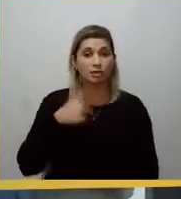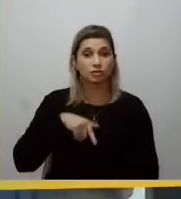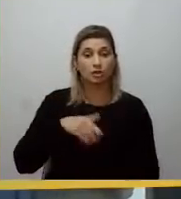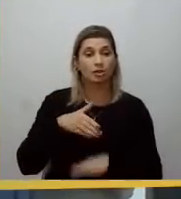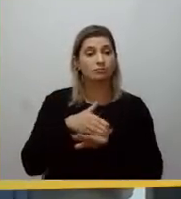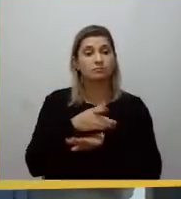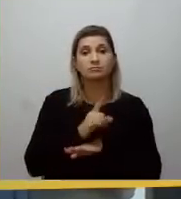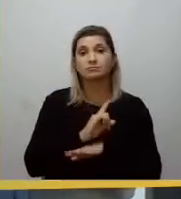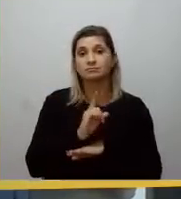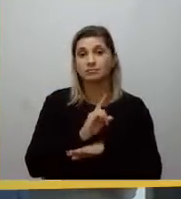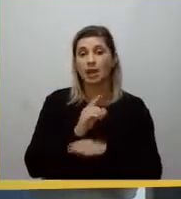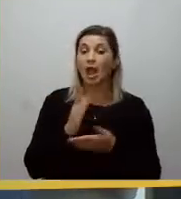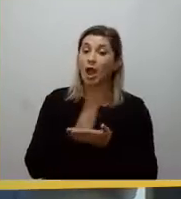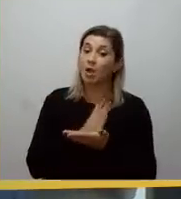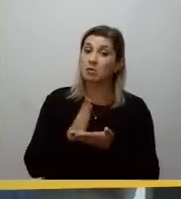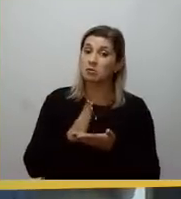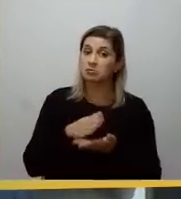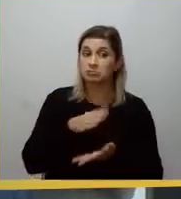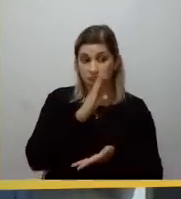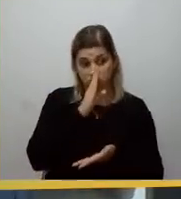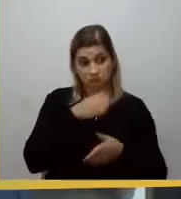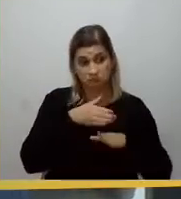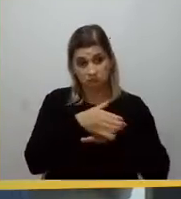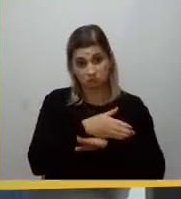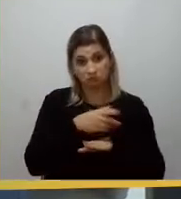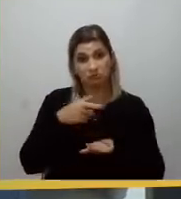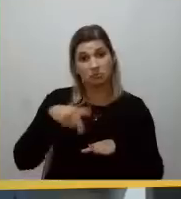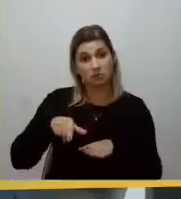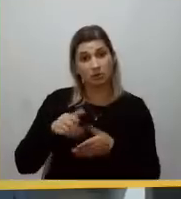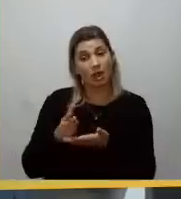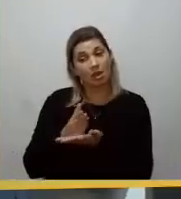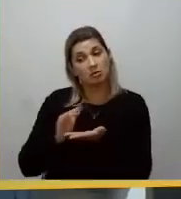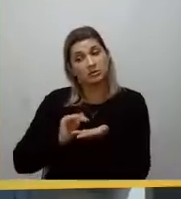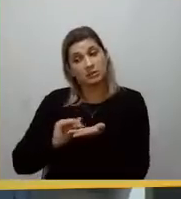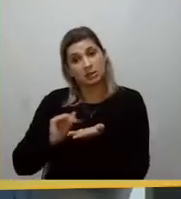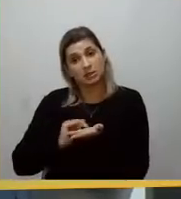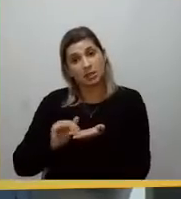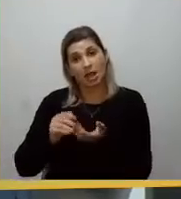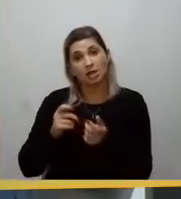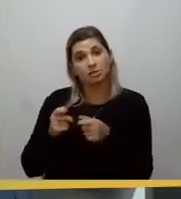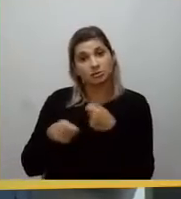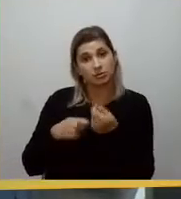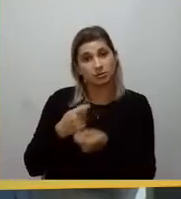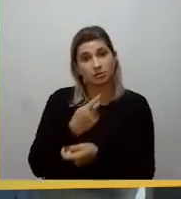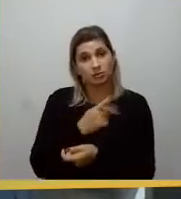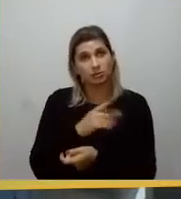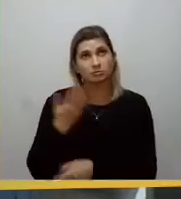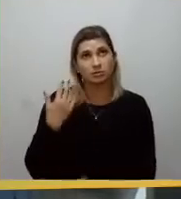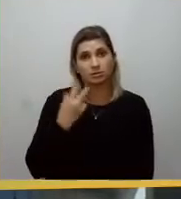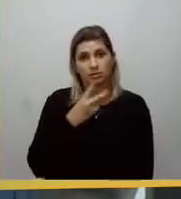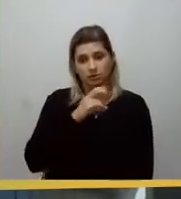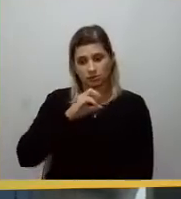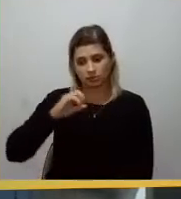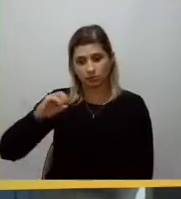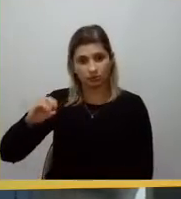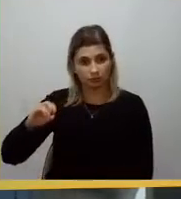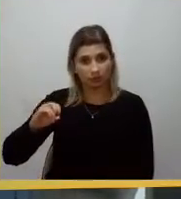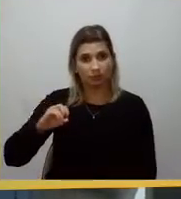até sim, né? Porque nós fomos secretário em uma das administrações suas, lá em 2000, mas